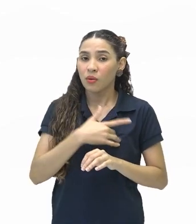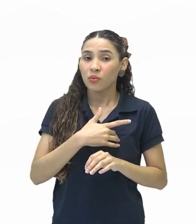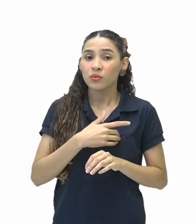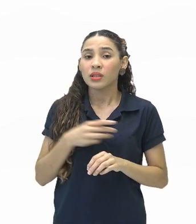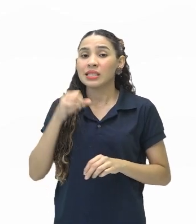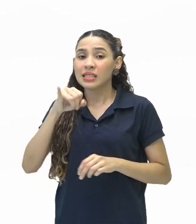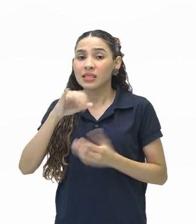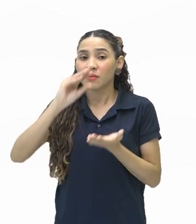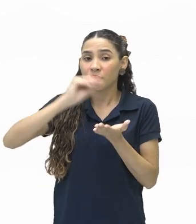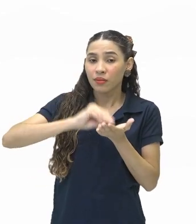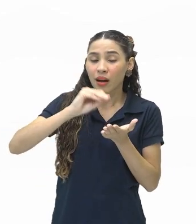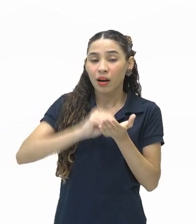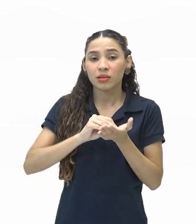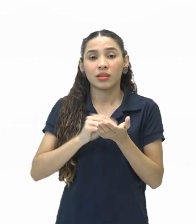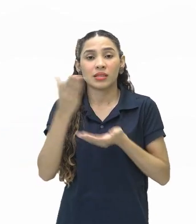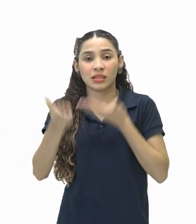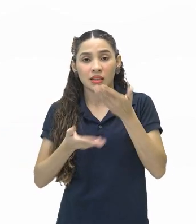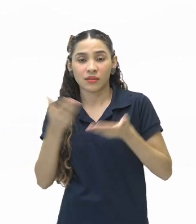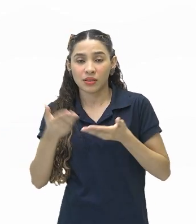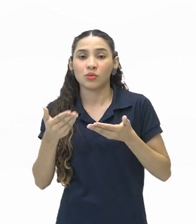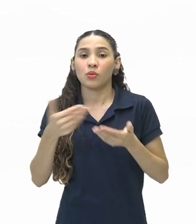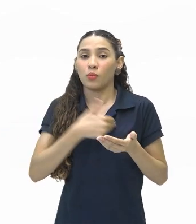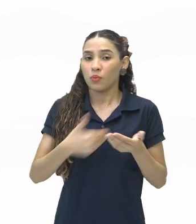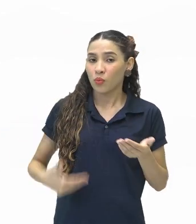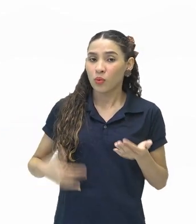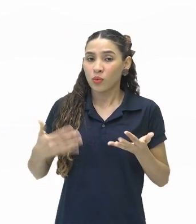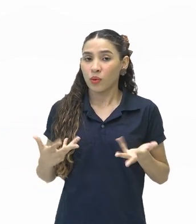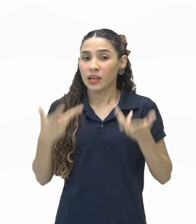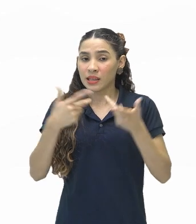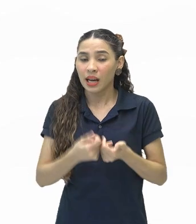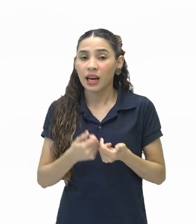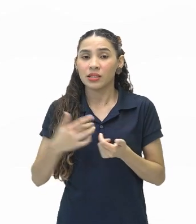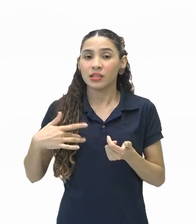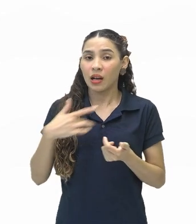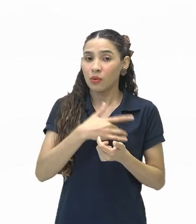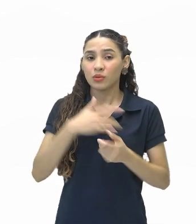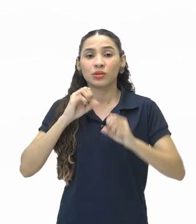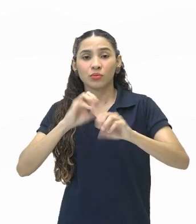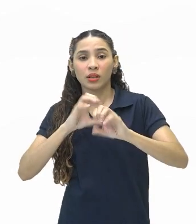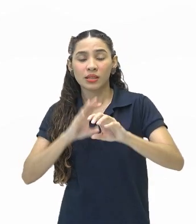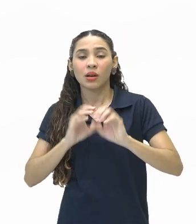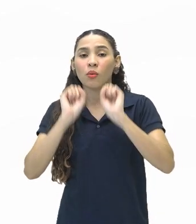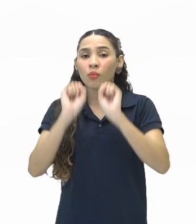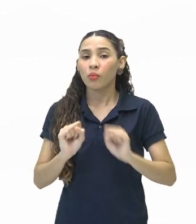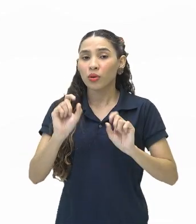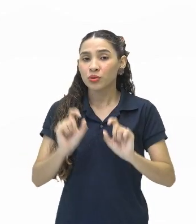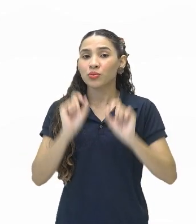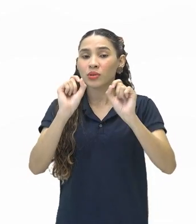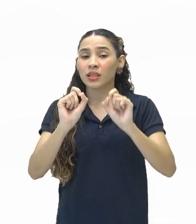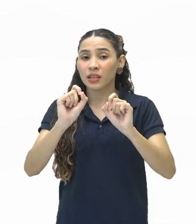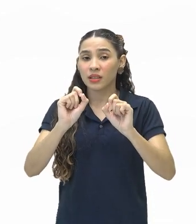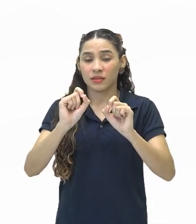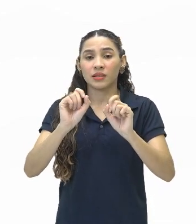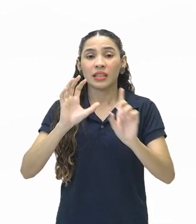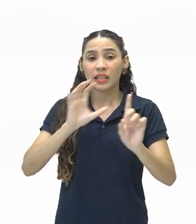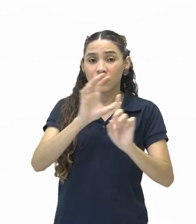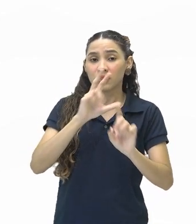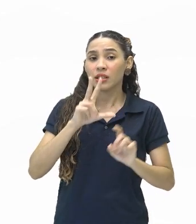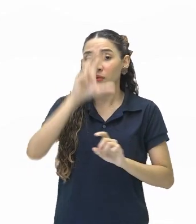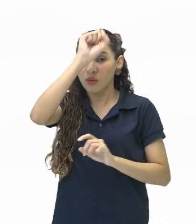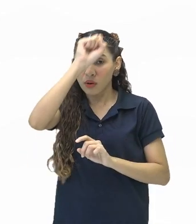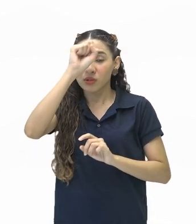acesso a serviços públicos de qualidade, como educação e saúde, pode o quê? Perpetuar essa desigualdade de